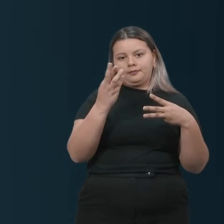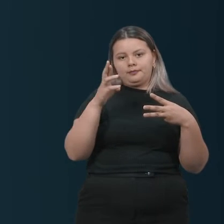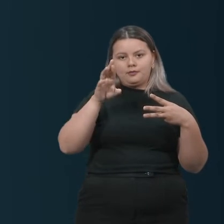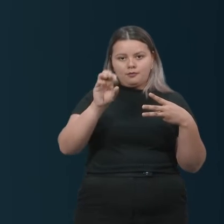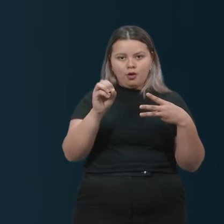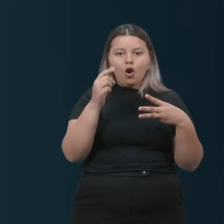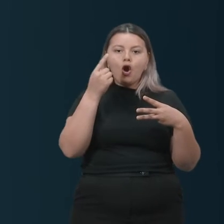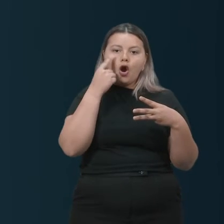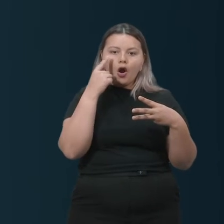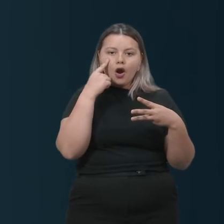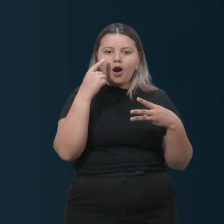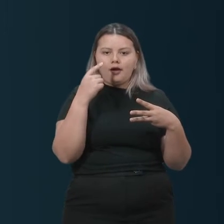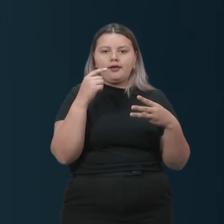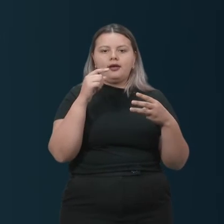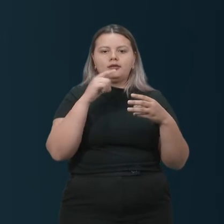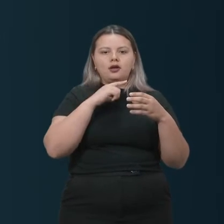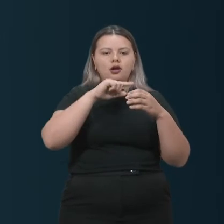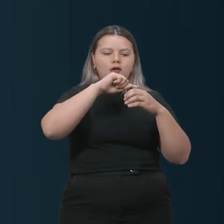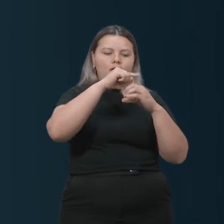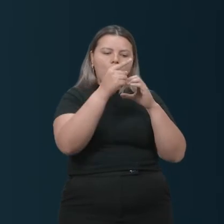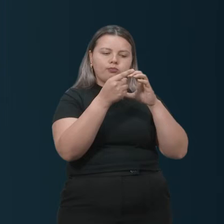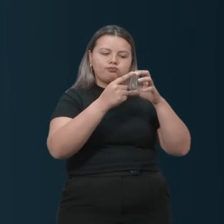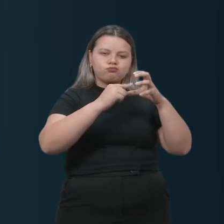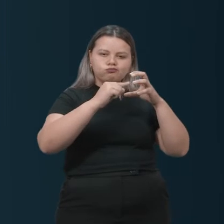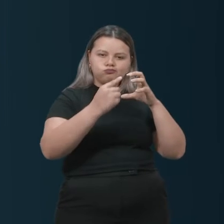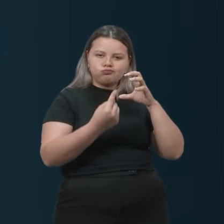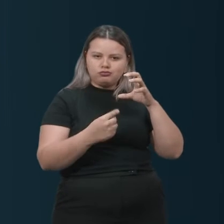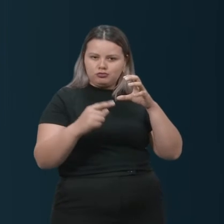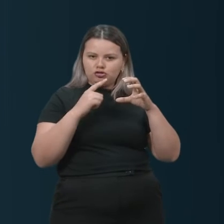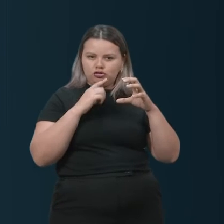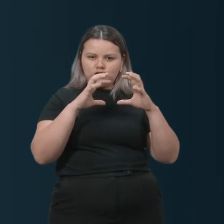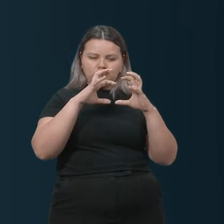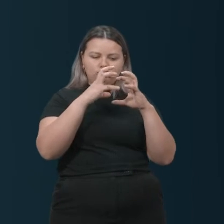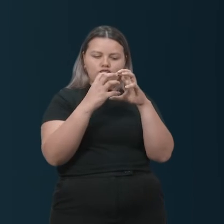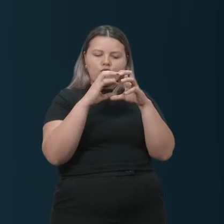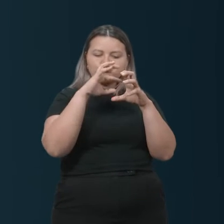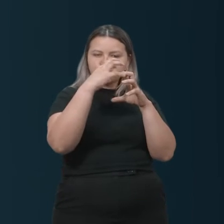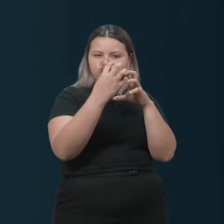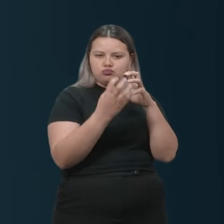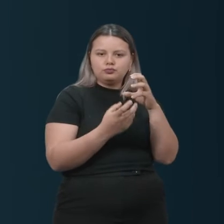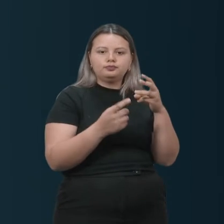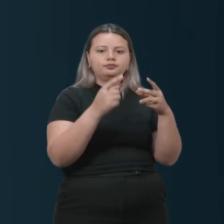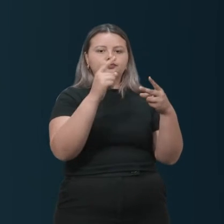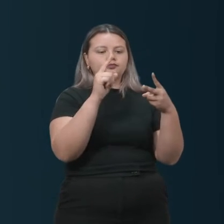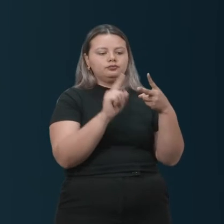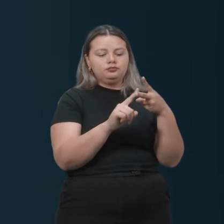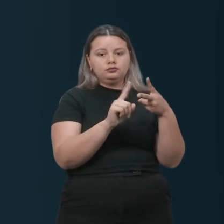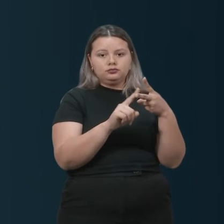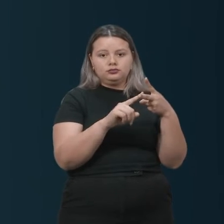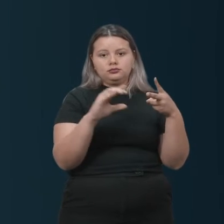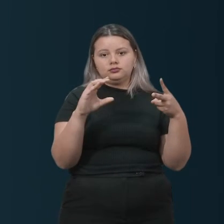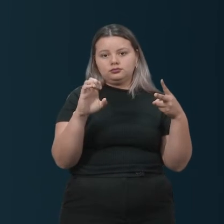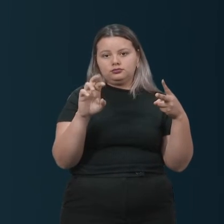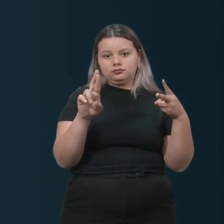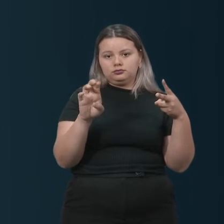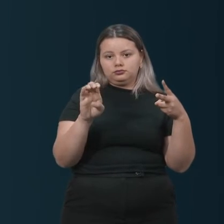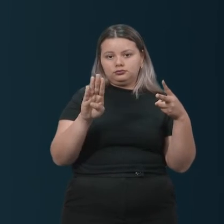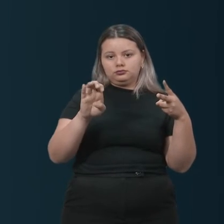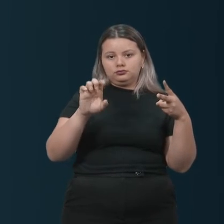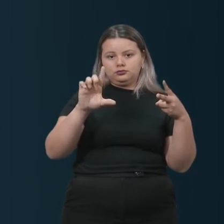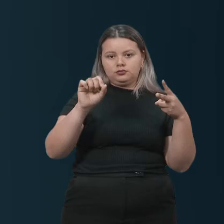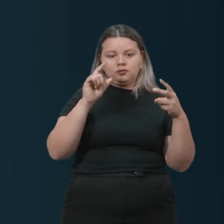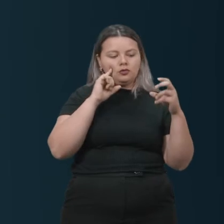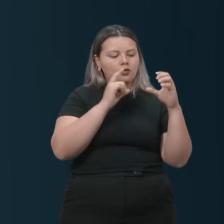que é toda essa parte mais contornada e cheio de curvinhas, o cerebelo, que fica abaixo